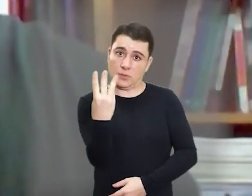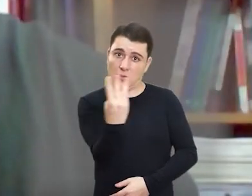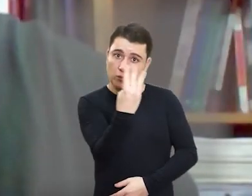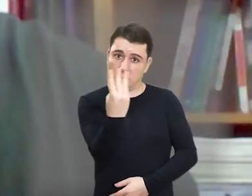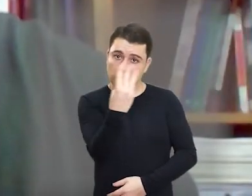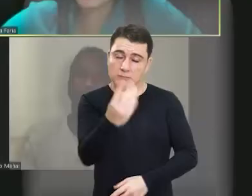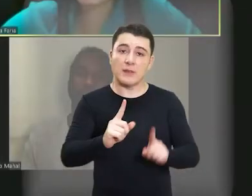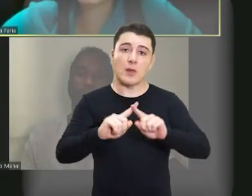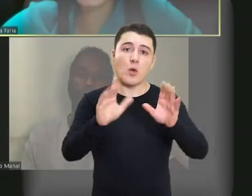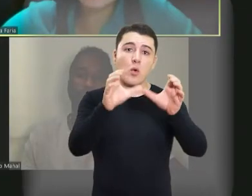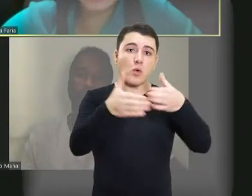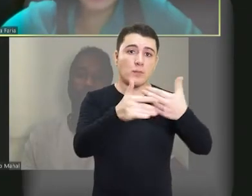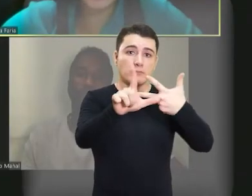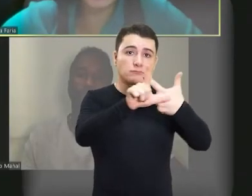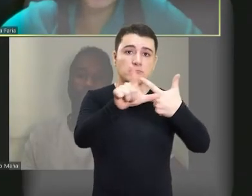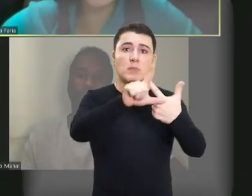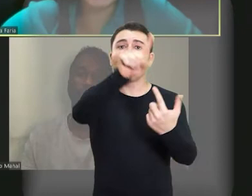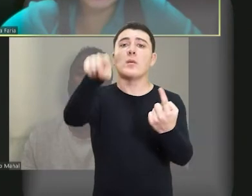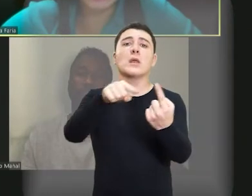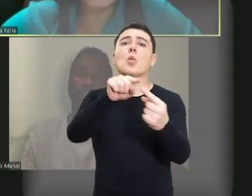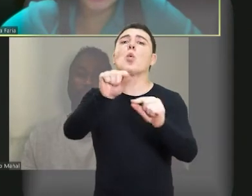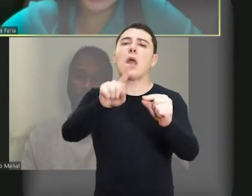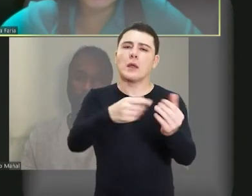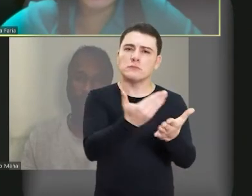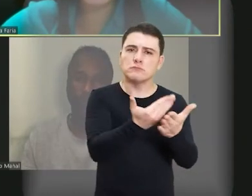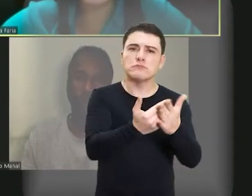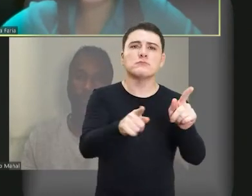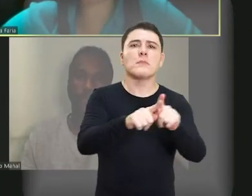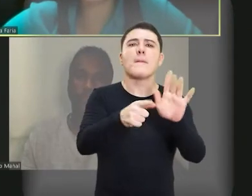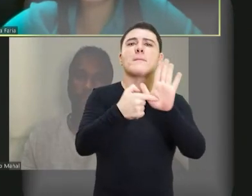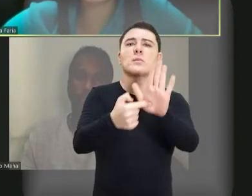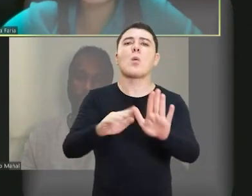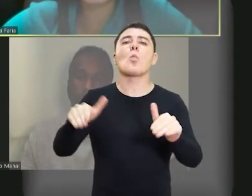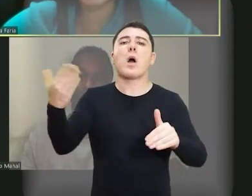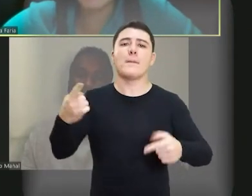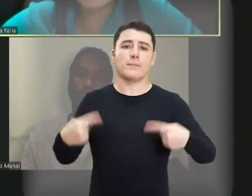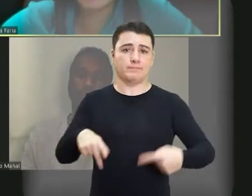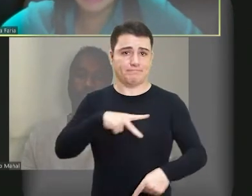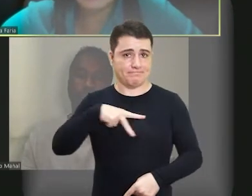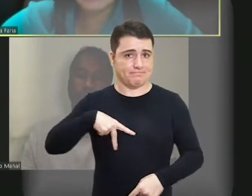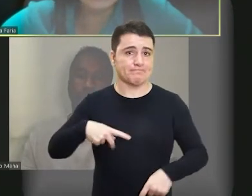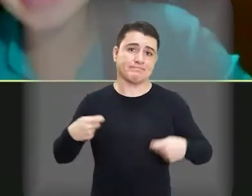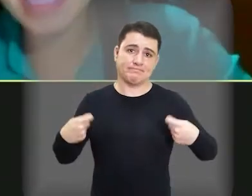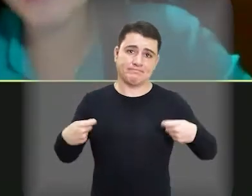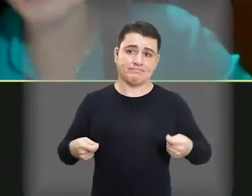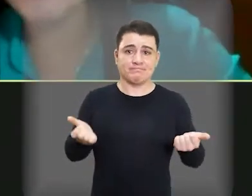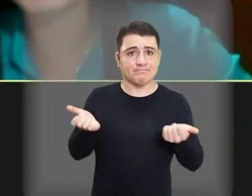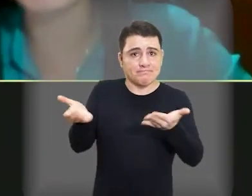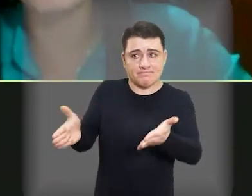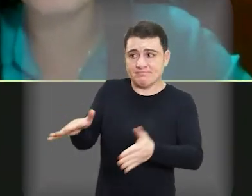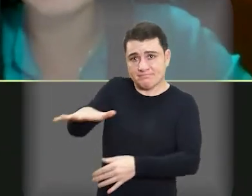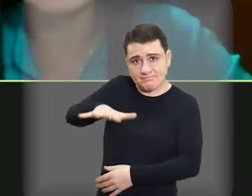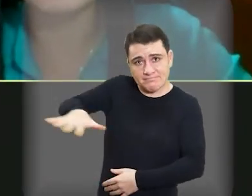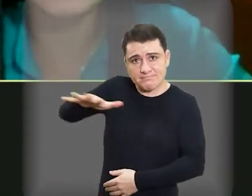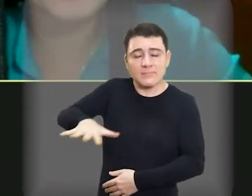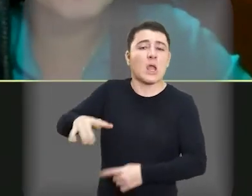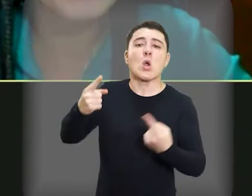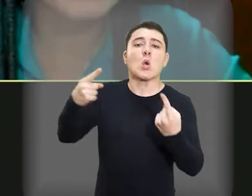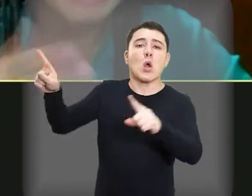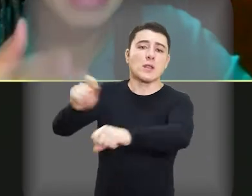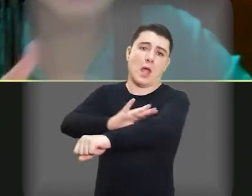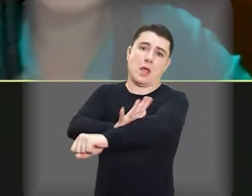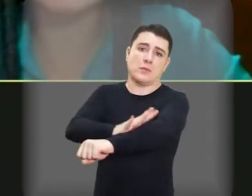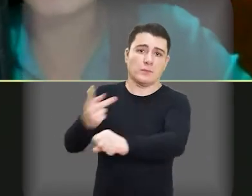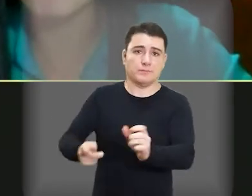Guilherme Bianco, a frente tem o objetivo de estudar e indicar ações e políticas públicas direcionadas para o combate